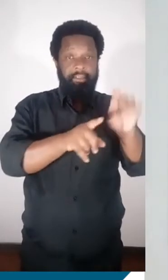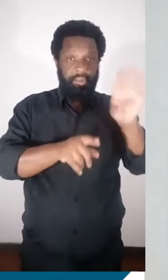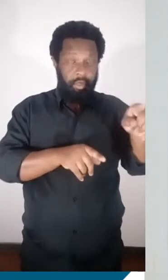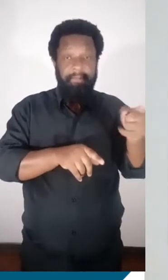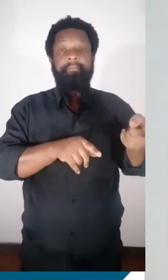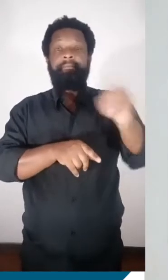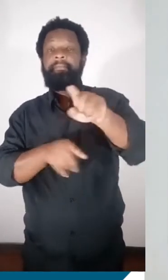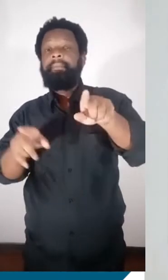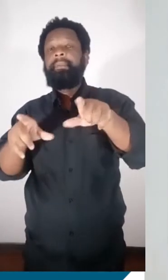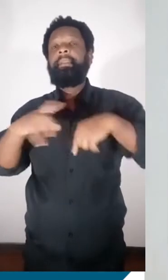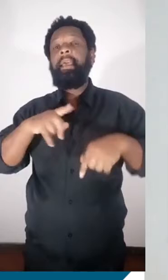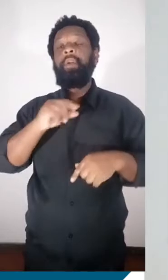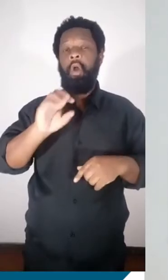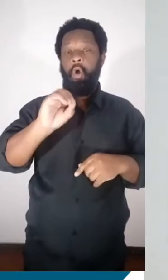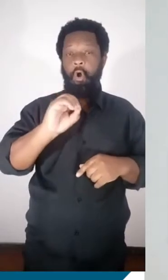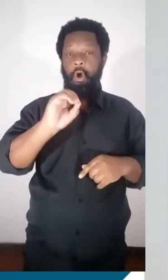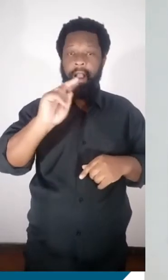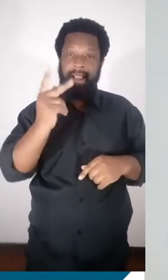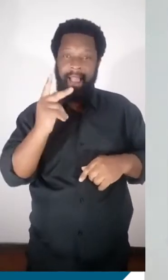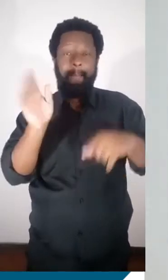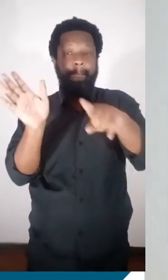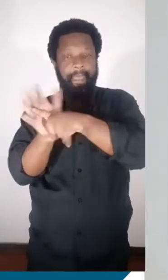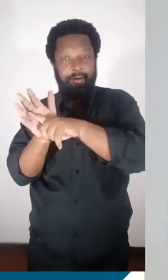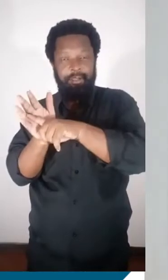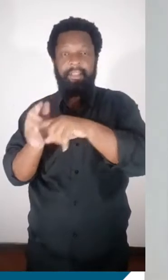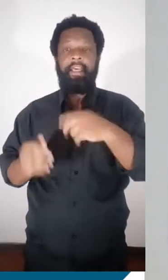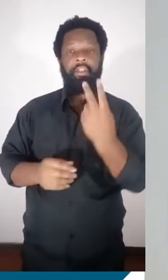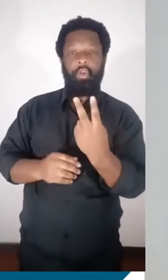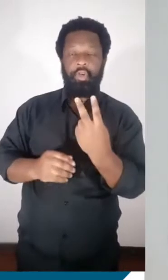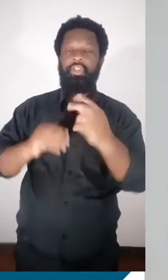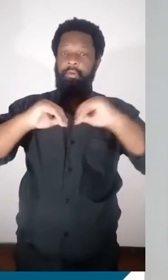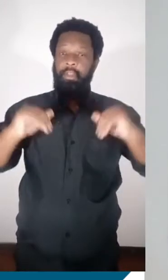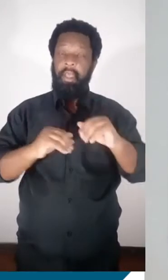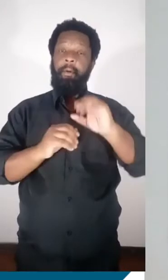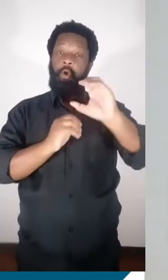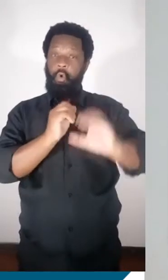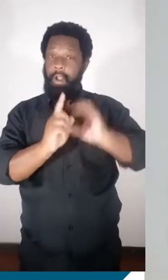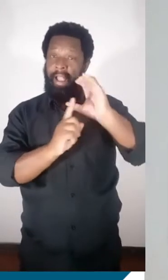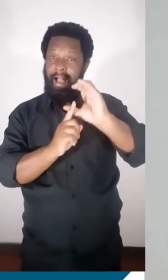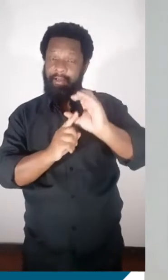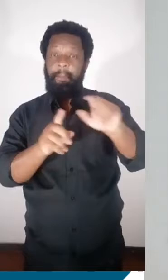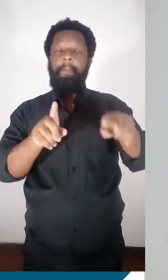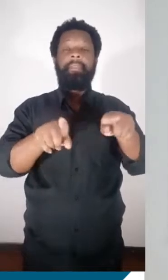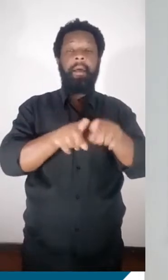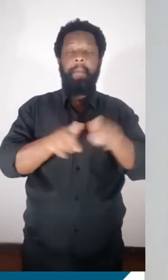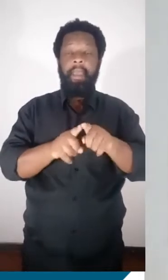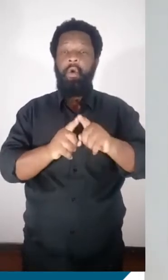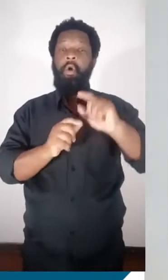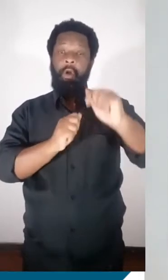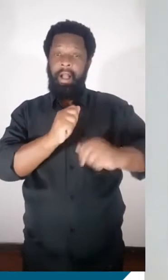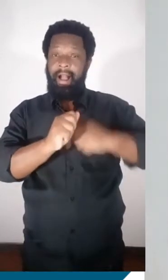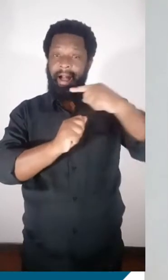nós temos então o OH-. Então nós temos essas duas espécies, o cátion e o ânion. Como eles estão